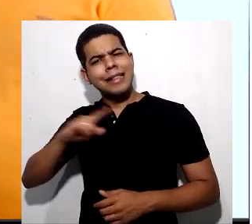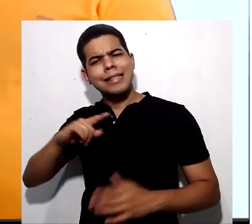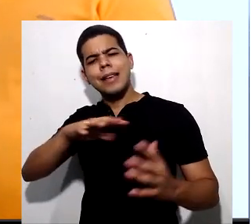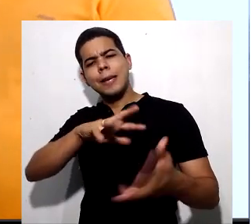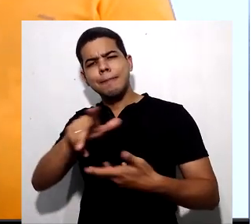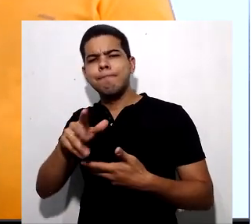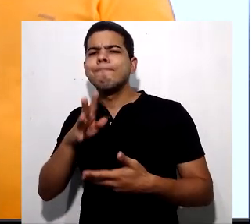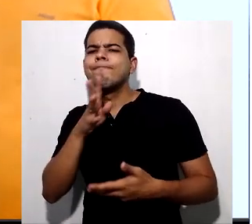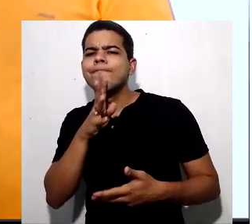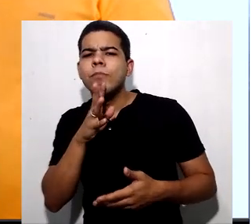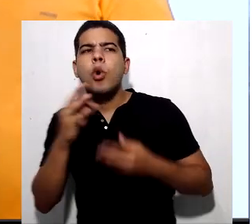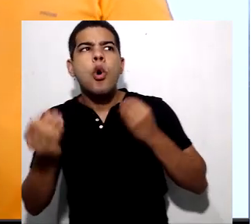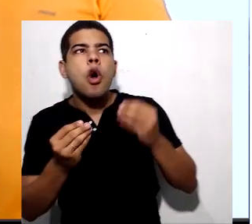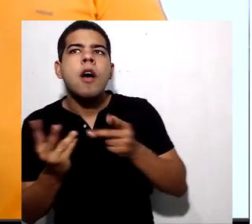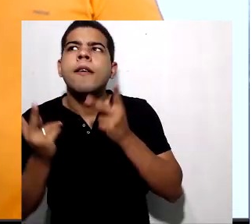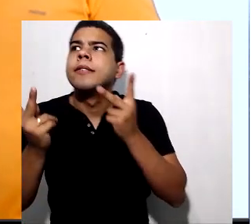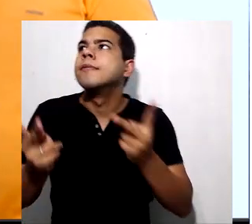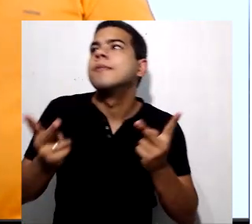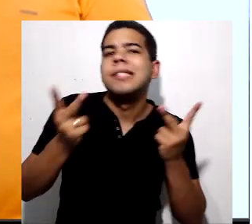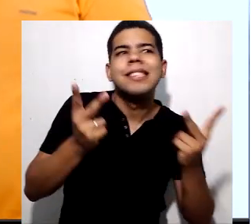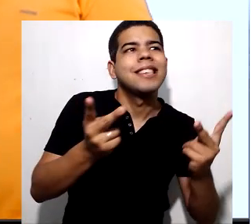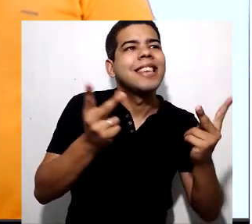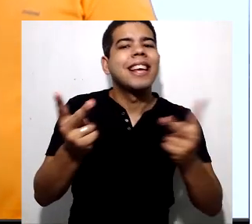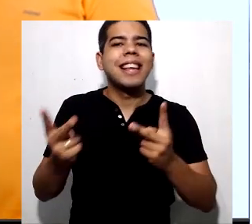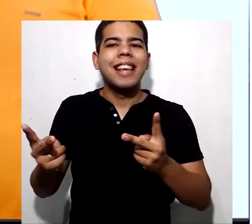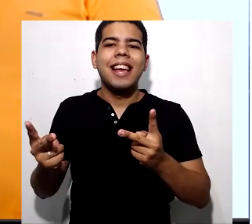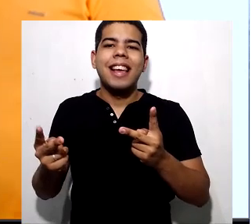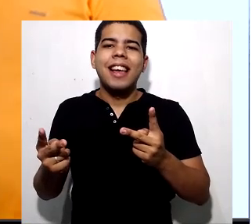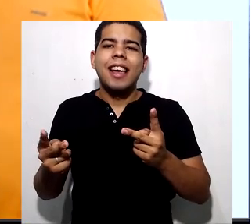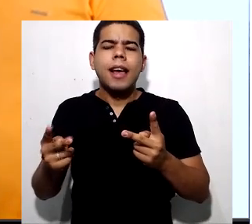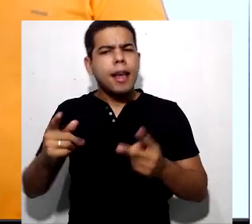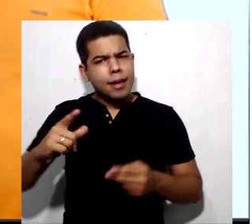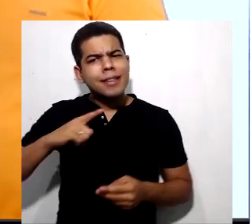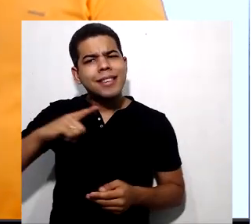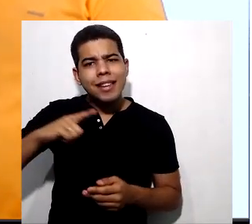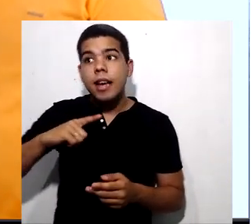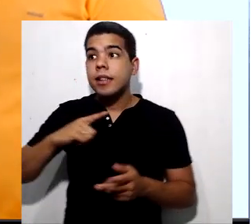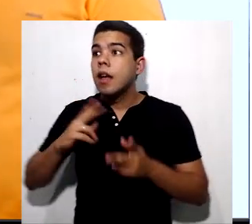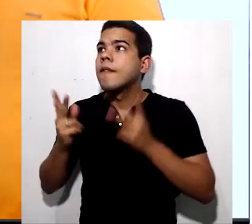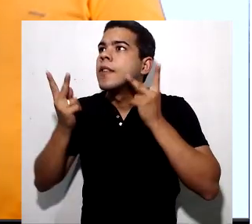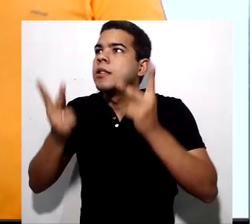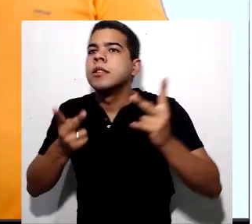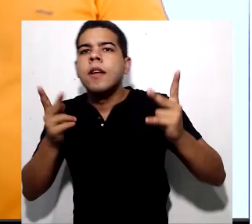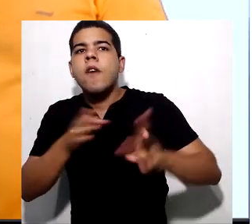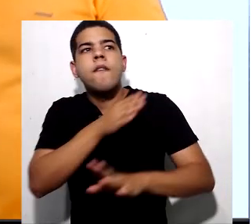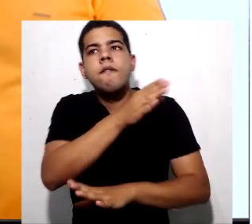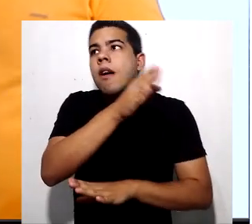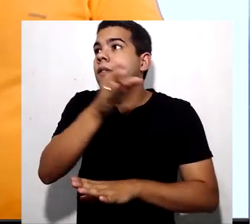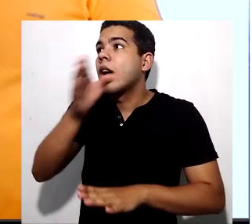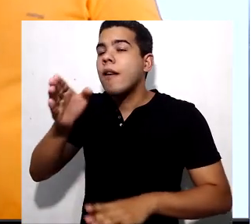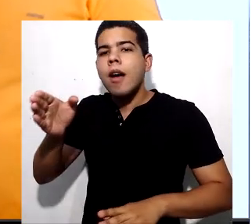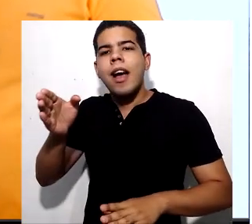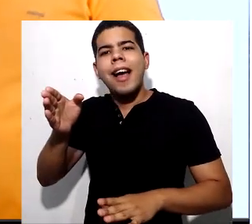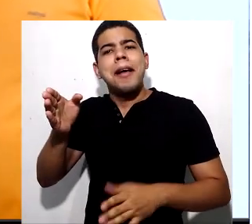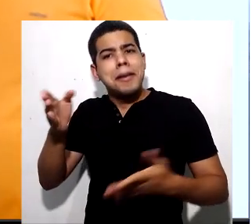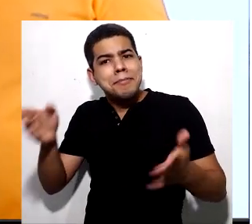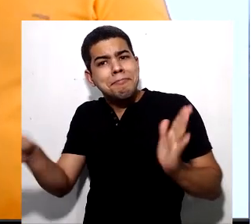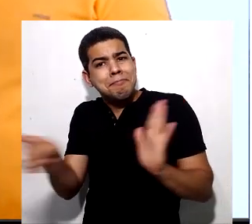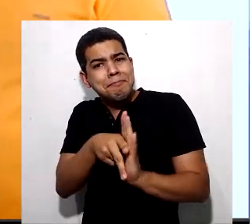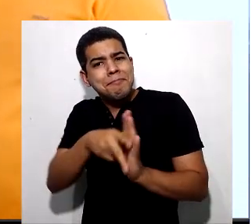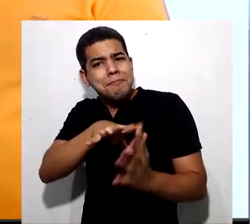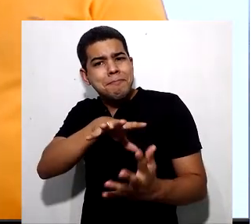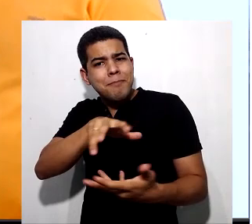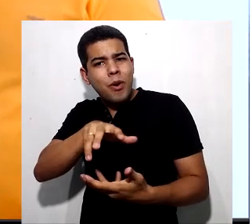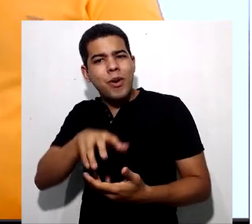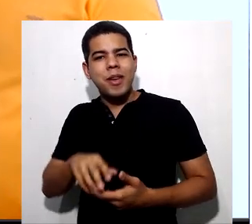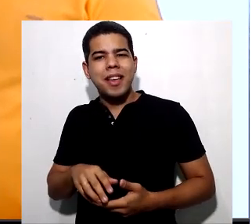conhece o mundo, ela vai conhecer vários países. Daí é que você vai ter que se tornar uma cidadã do mundo. Uma curiosidade, eu gostaria de